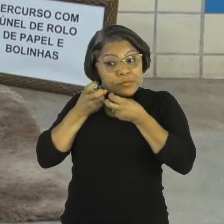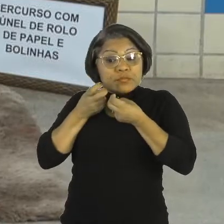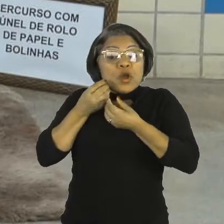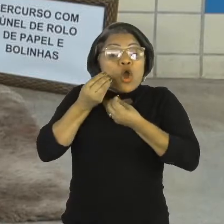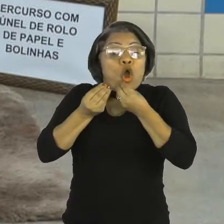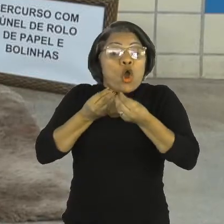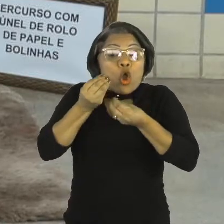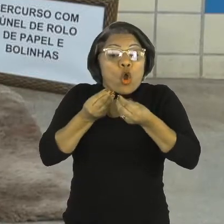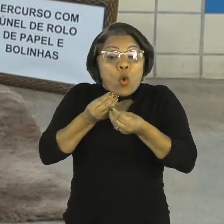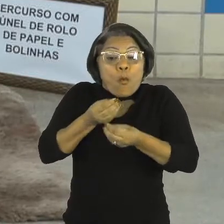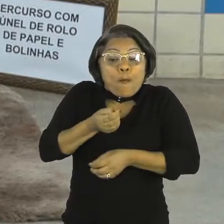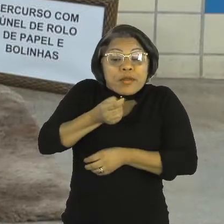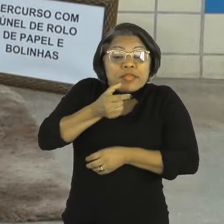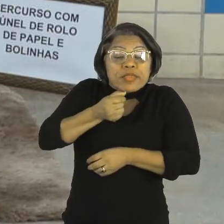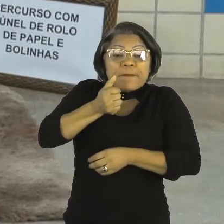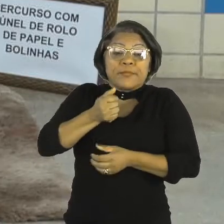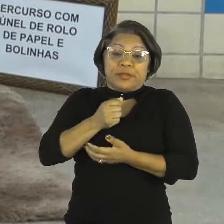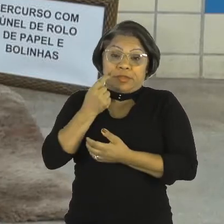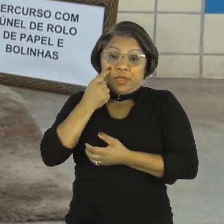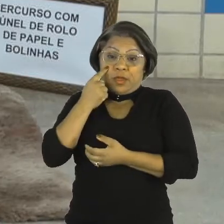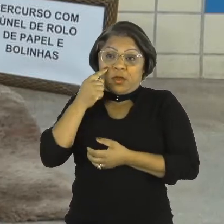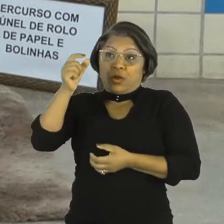da tampinha.